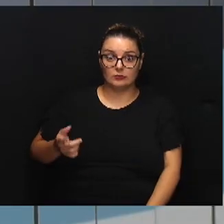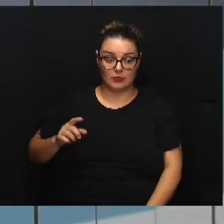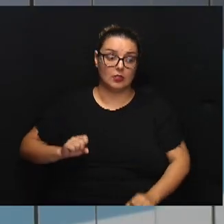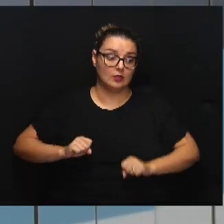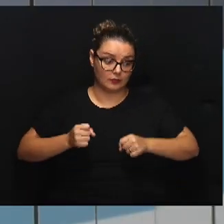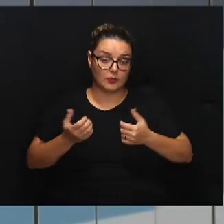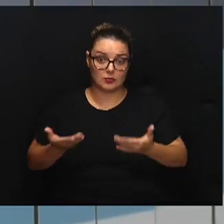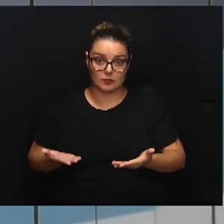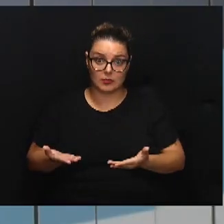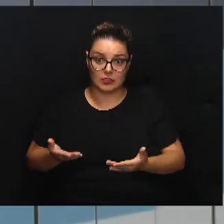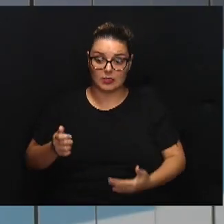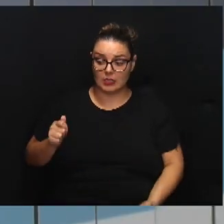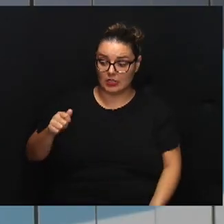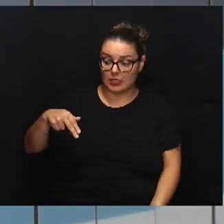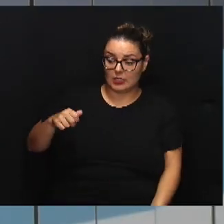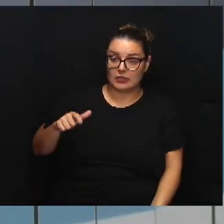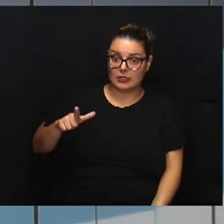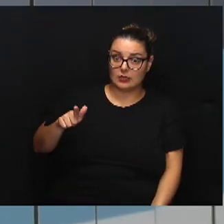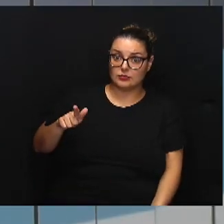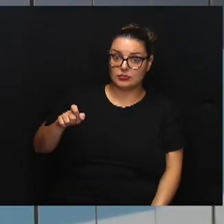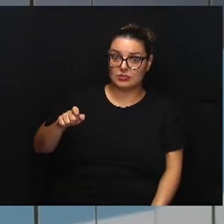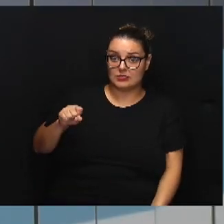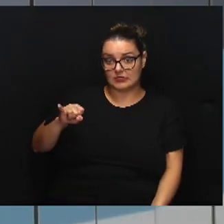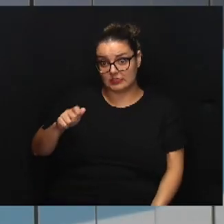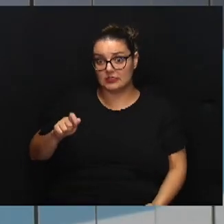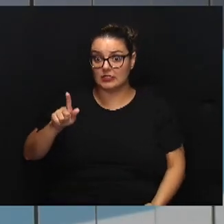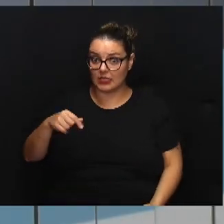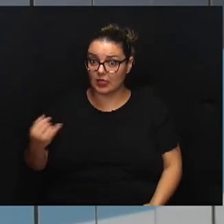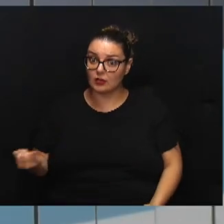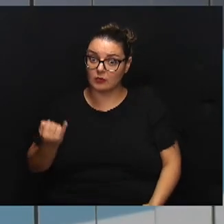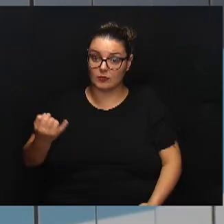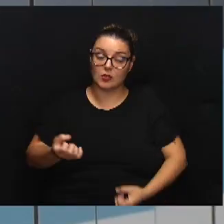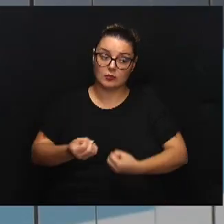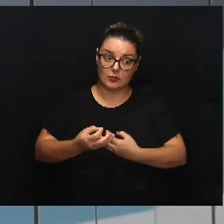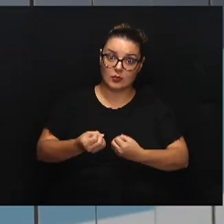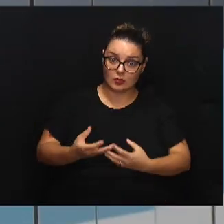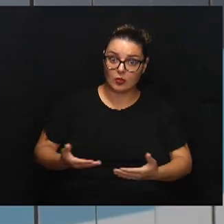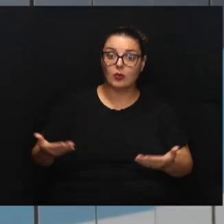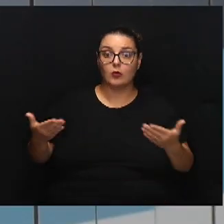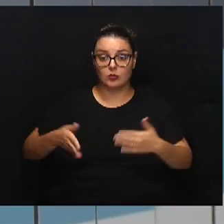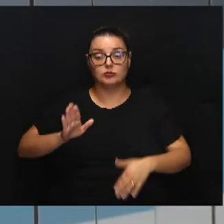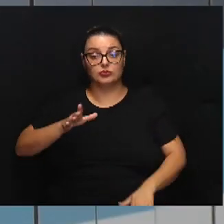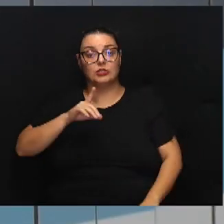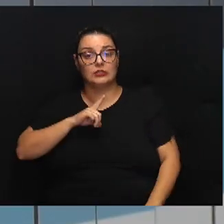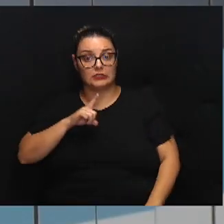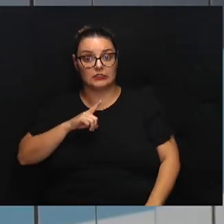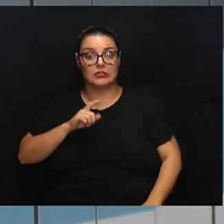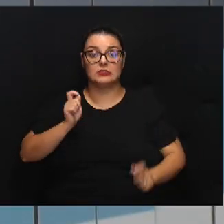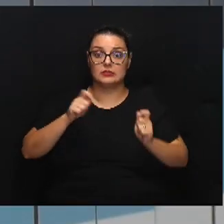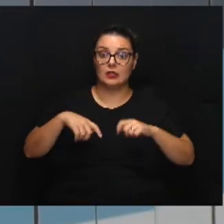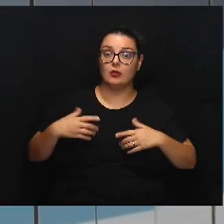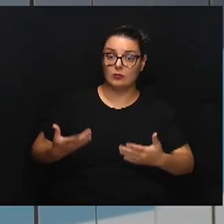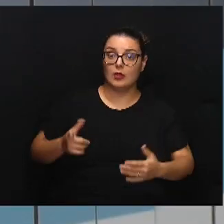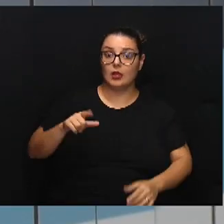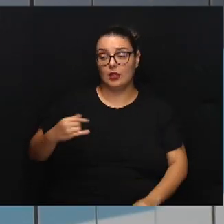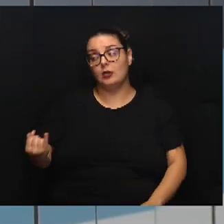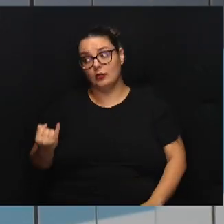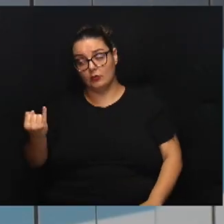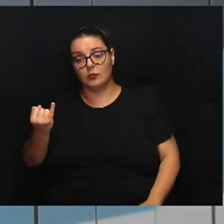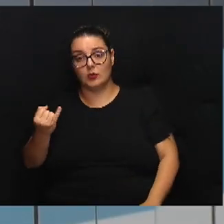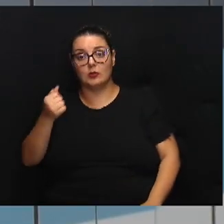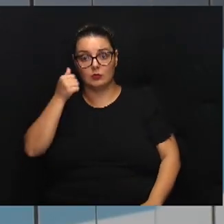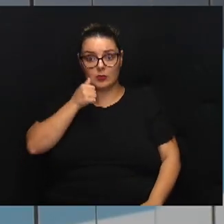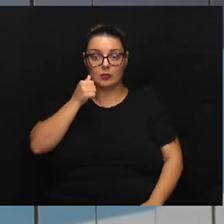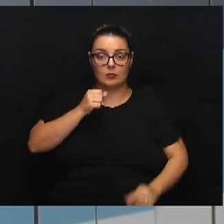Reforçar, né, a questão da analgesia do parto é muito importante. Essa informação que hoje já existe, essa possibilidade, é muito importante para que as